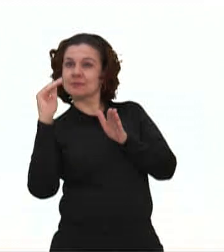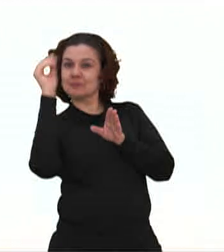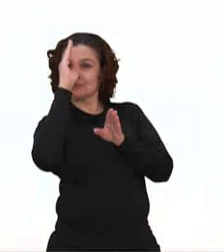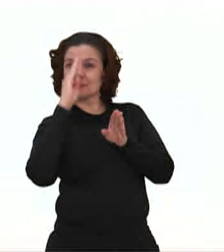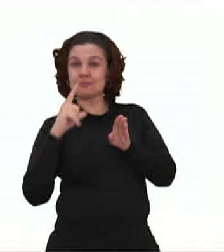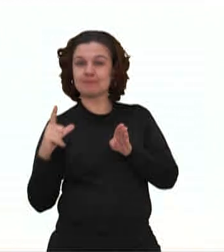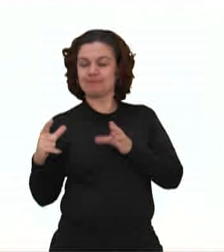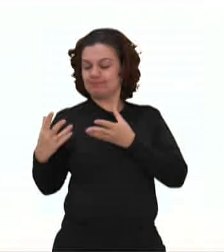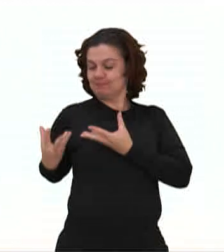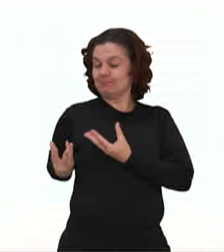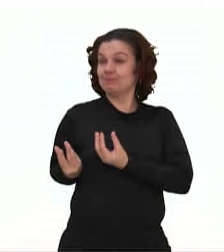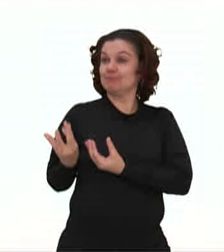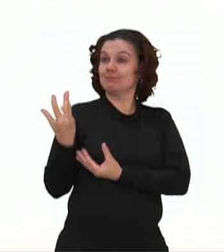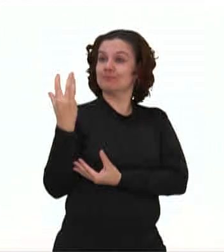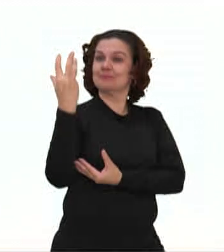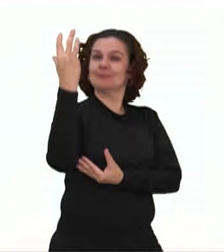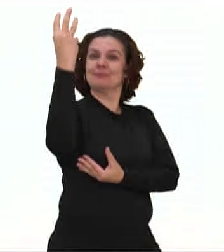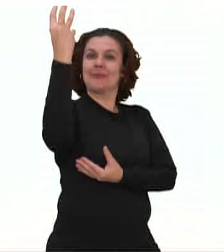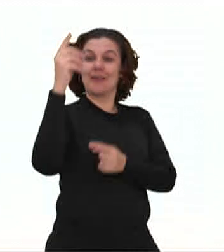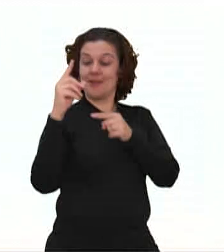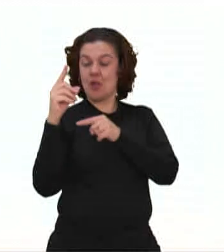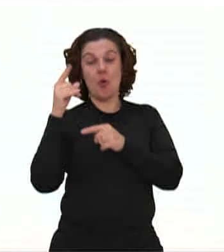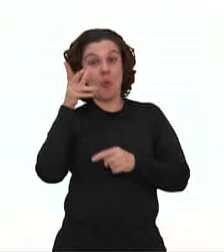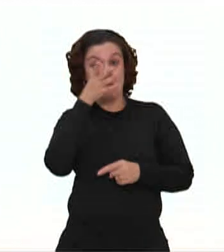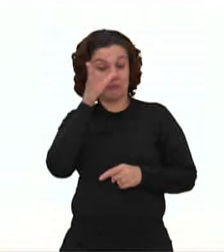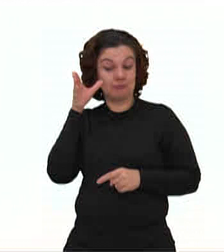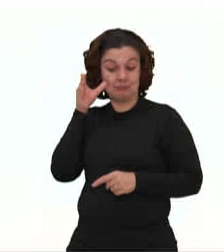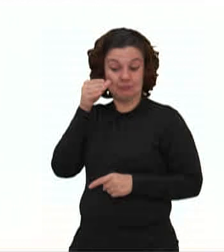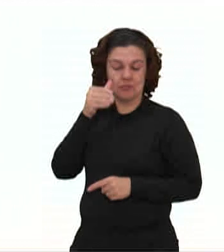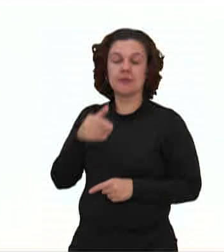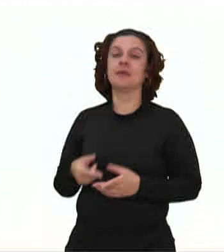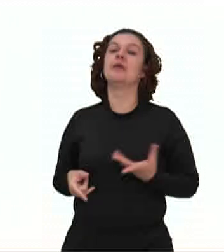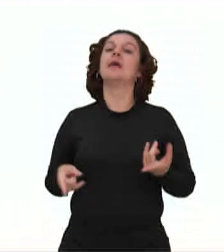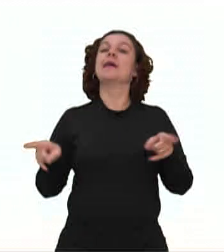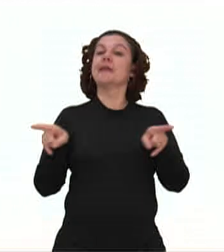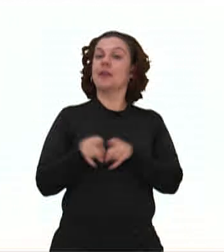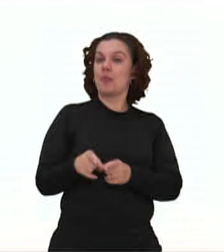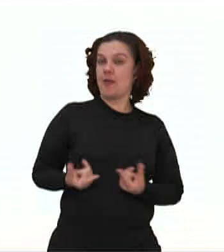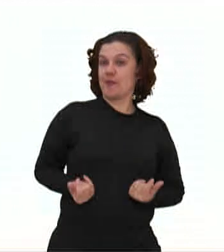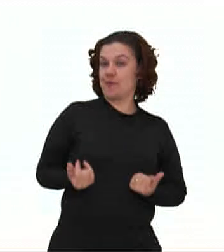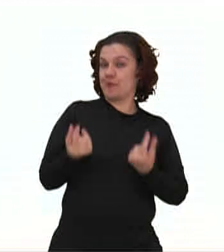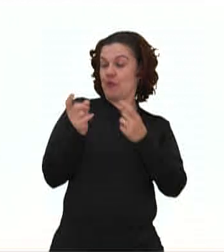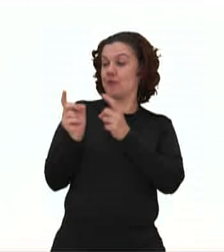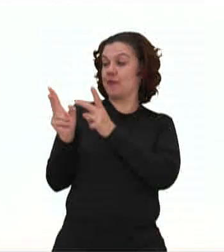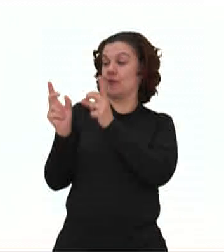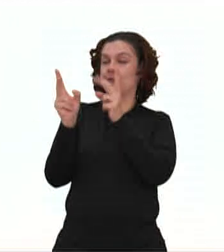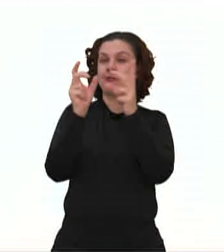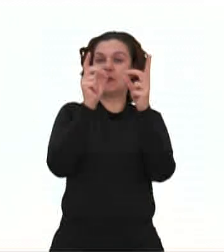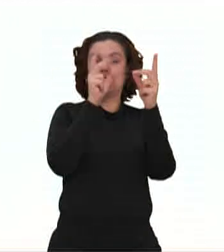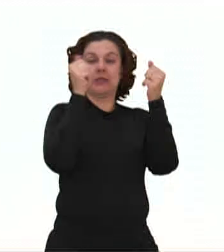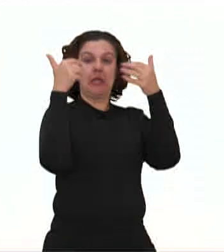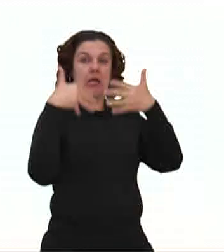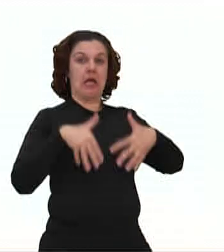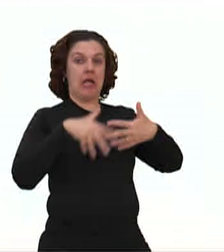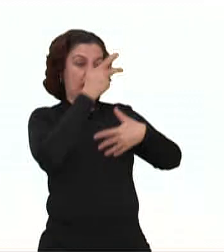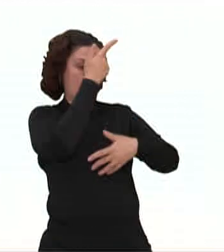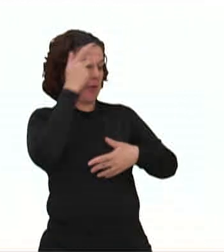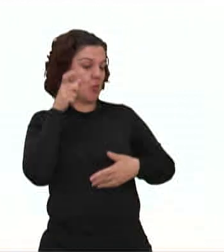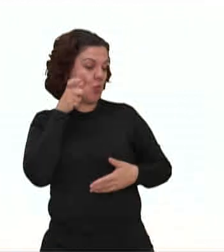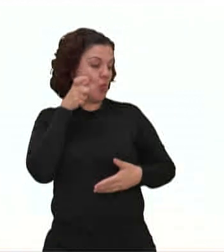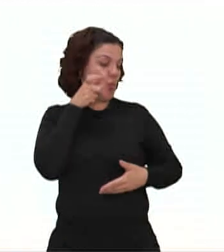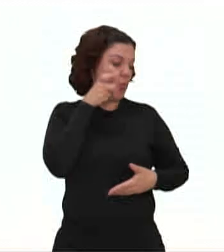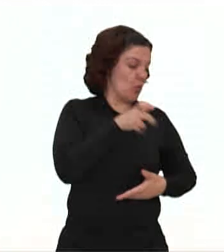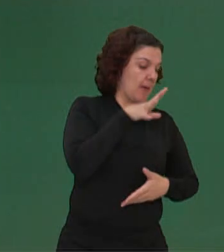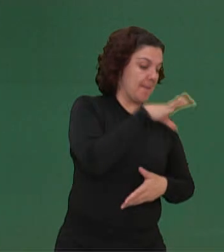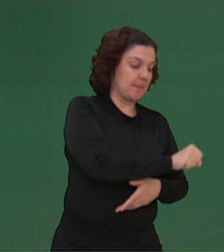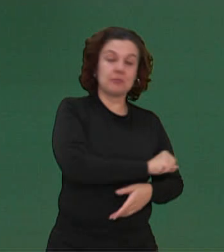do Brasil, havia grande presença dessa árvore. E claro, o seu alto valor comercial, que vai atrair pessoas para levar